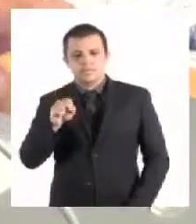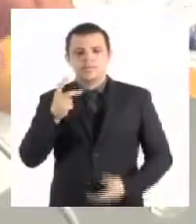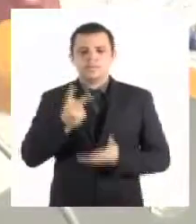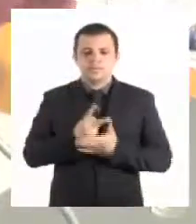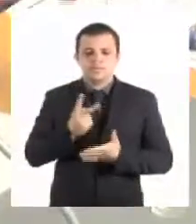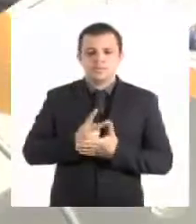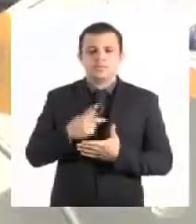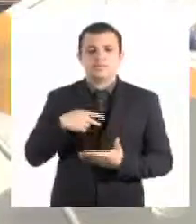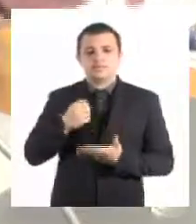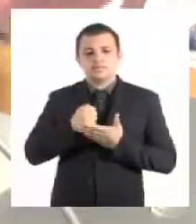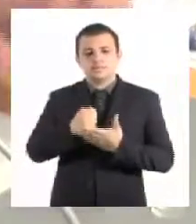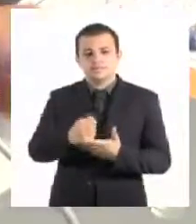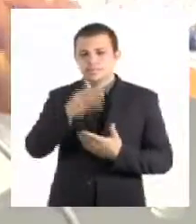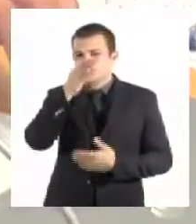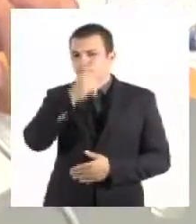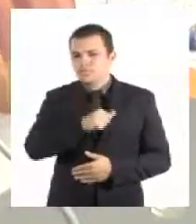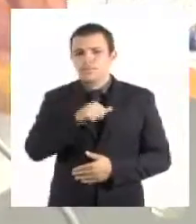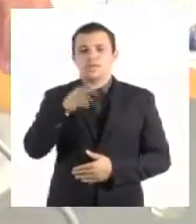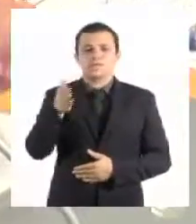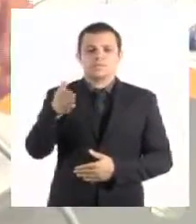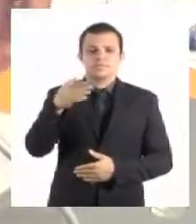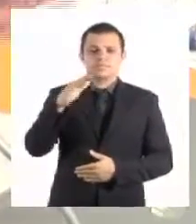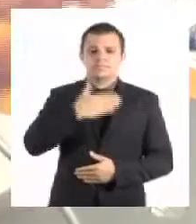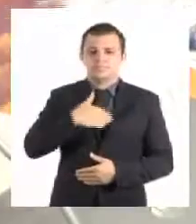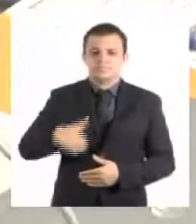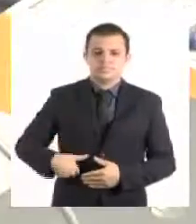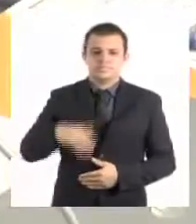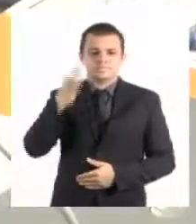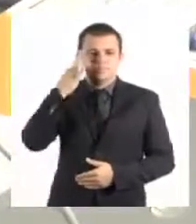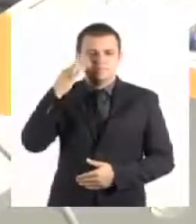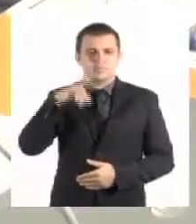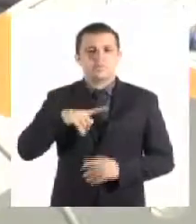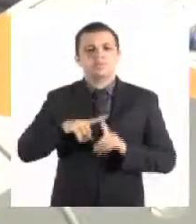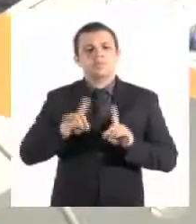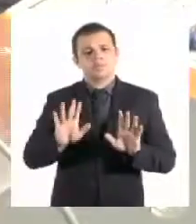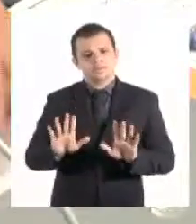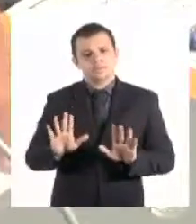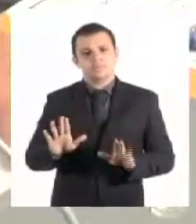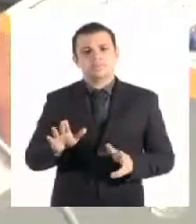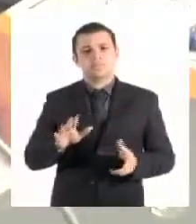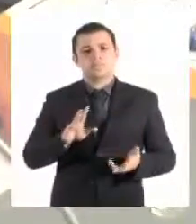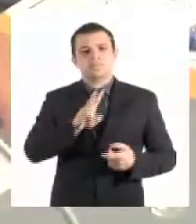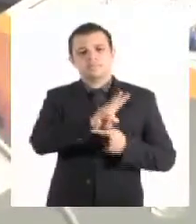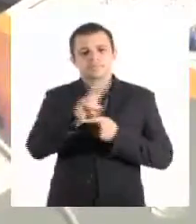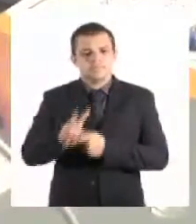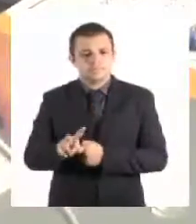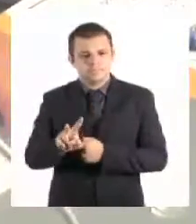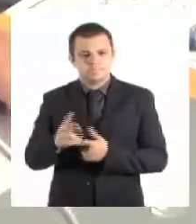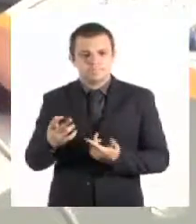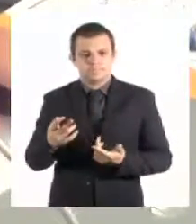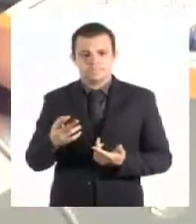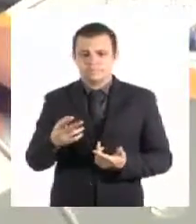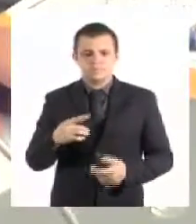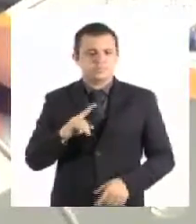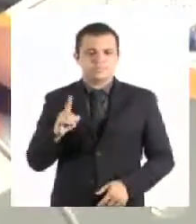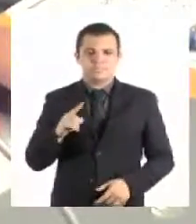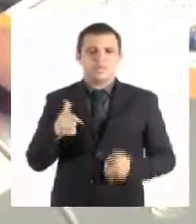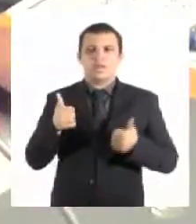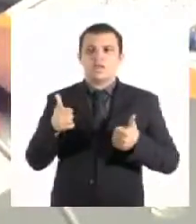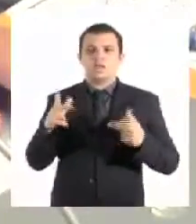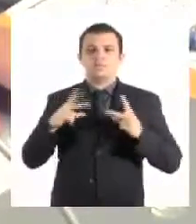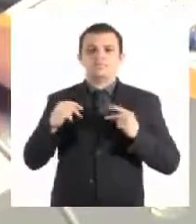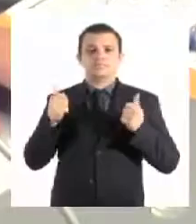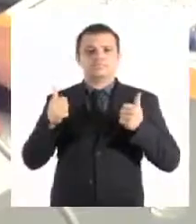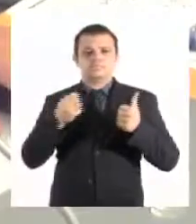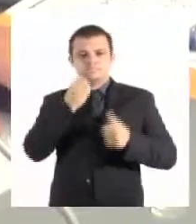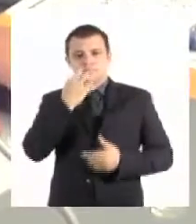da salvação do governo Flávio e tal, mas contrair o empréstimo não é nenhum mérito. Contrair um empréstimo não é